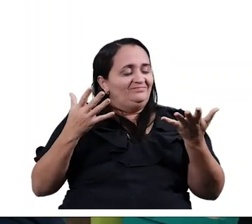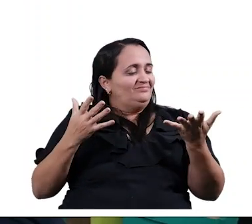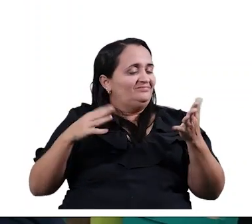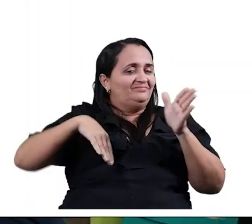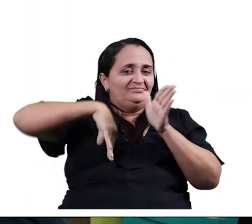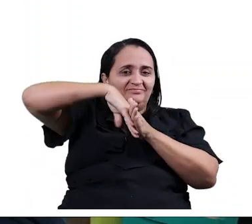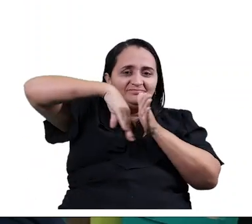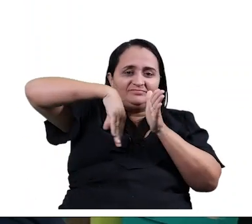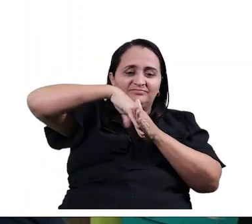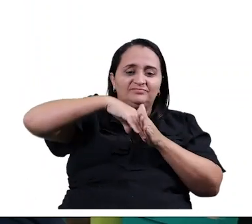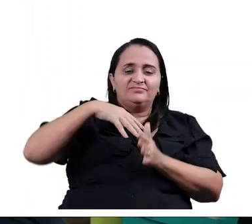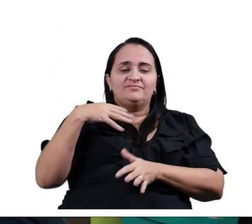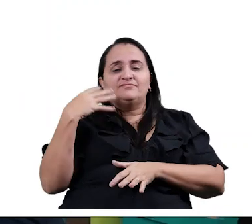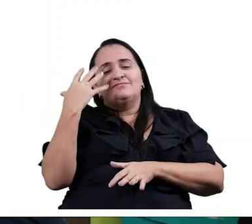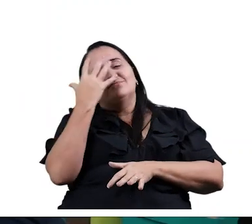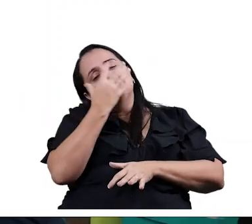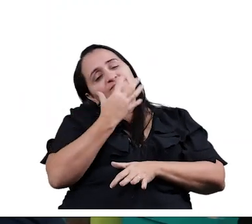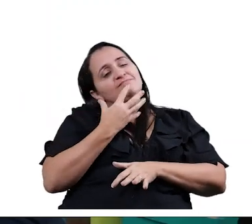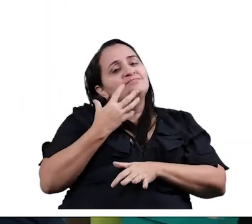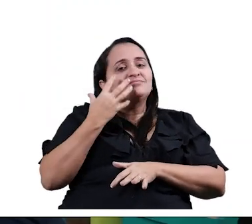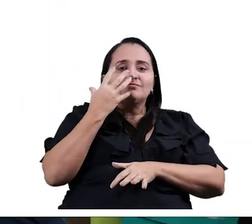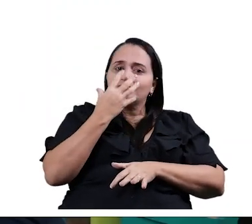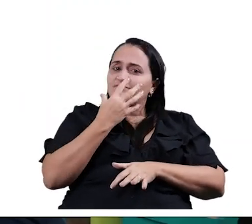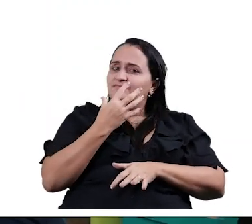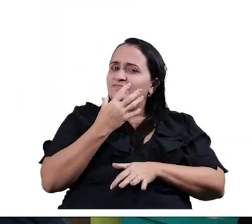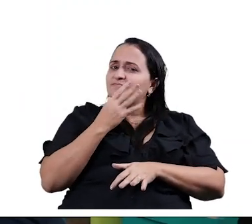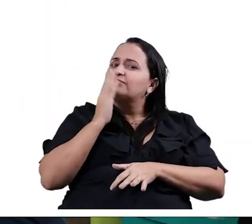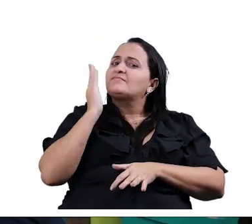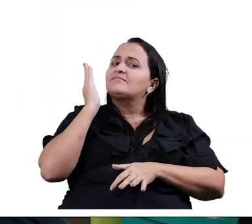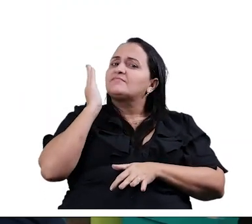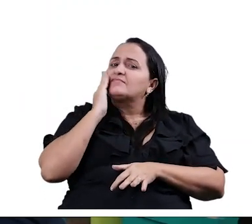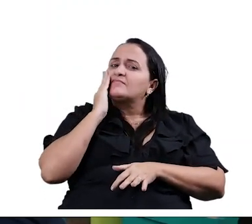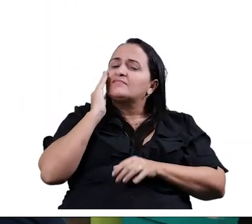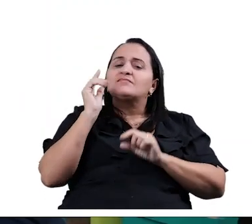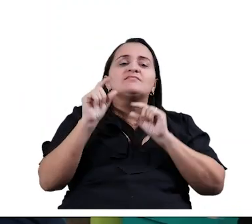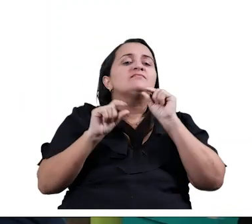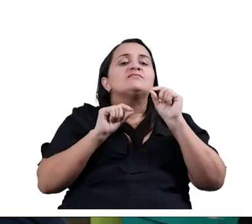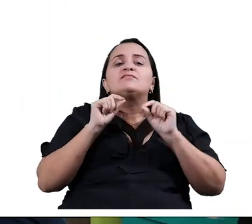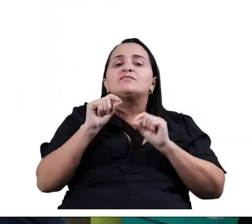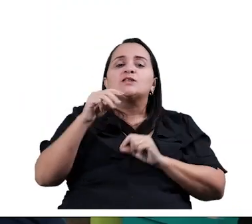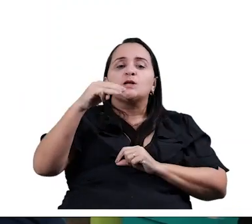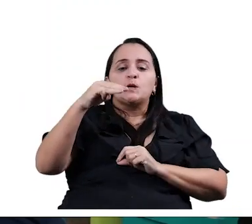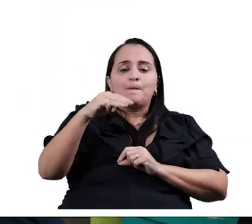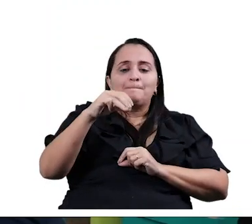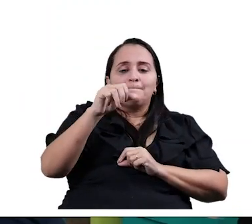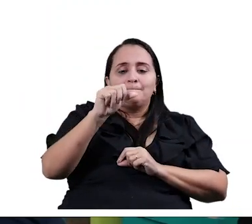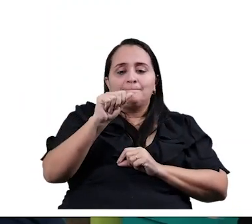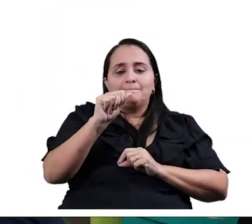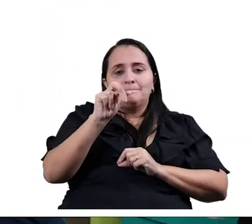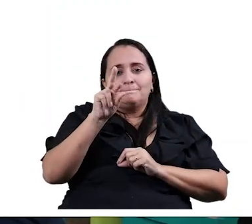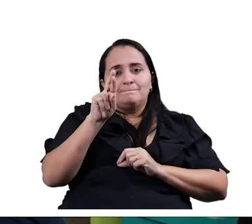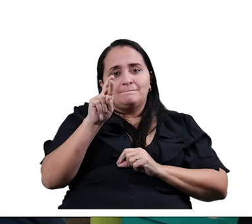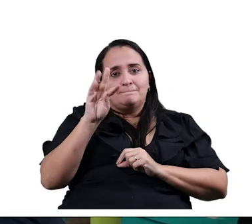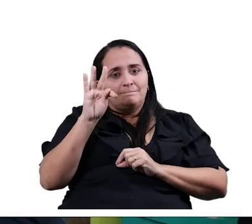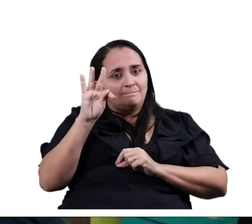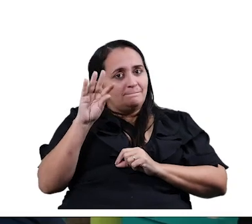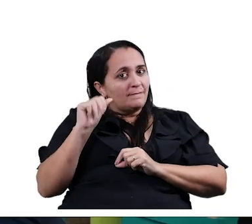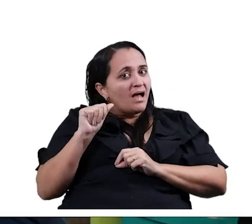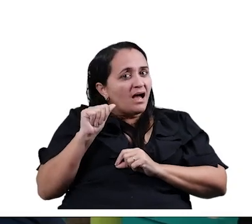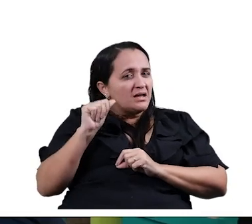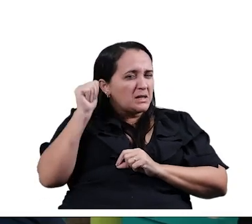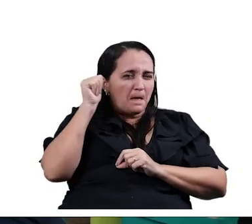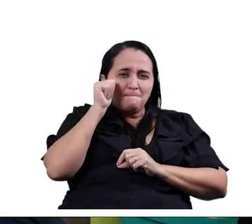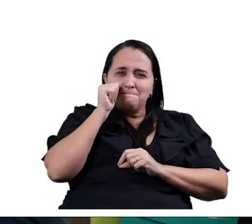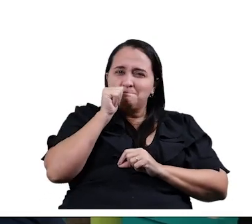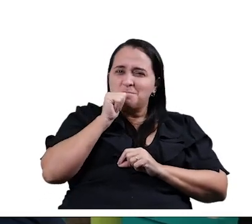do brasileiro. Então você pode lembrar também que Marta é a nossa rainha do futebol